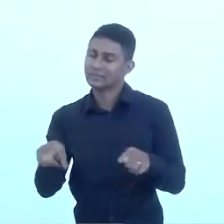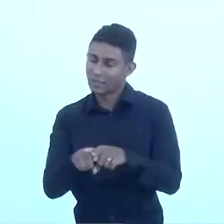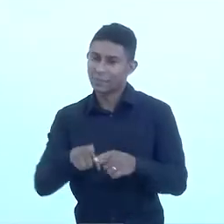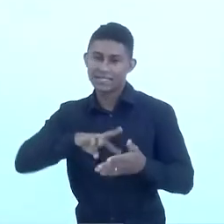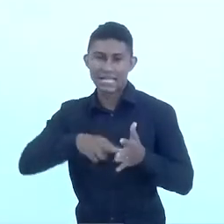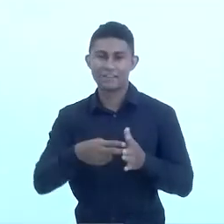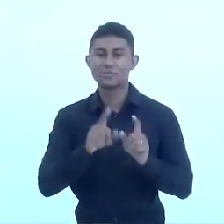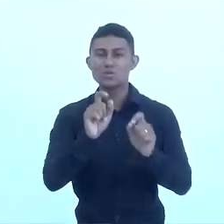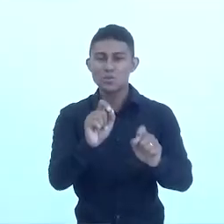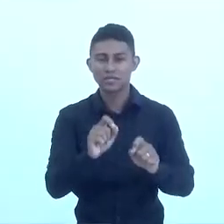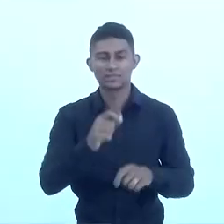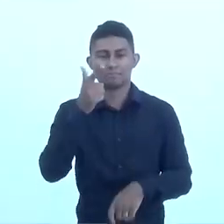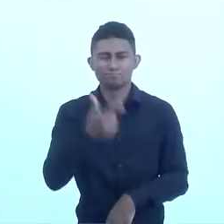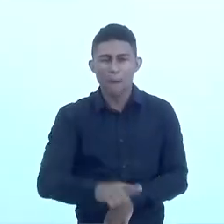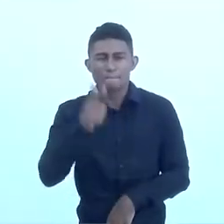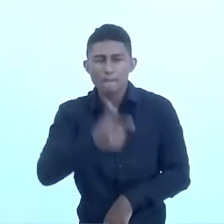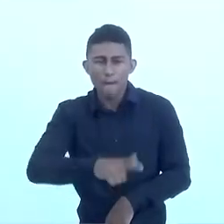a